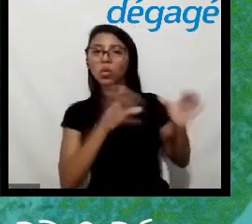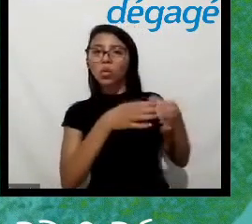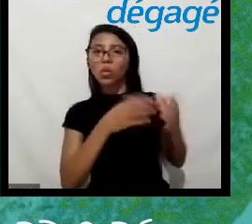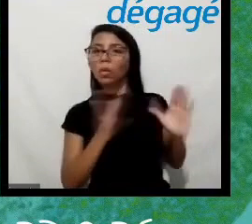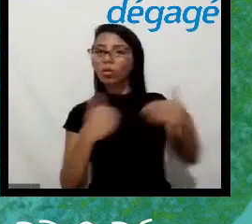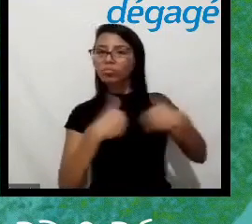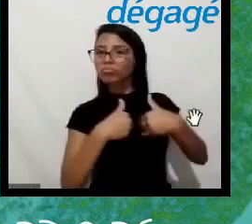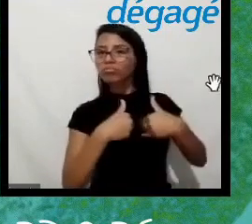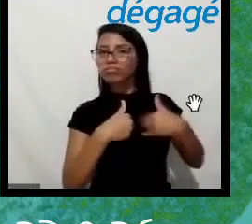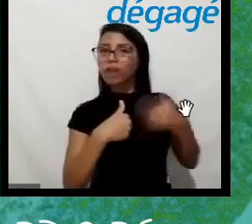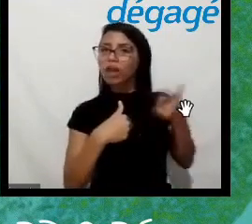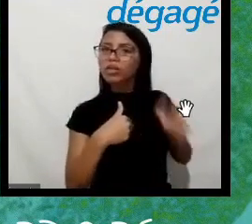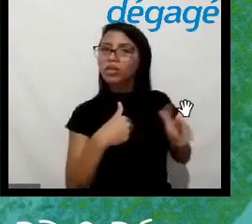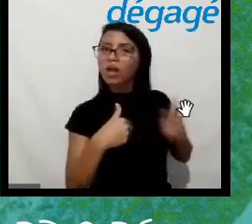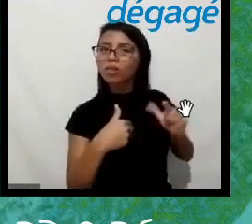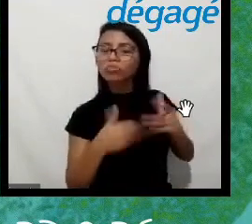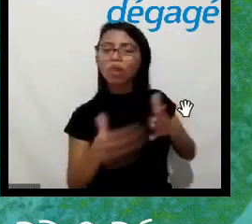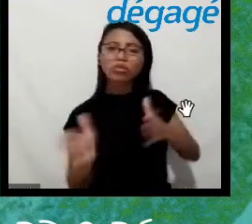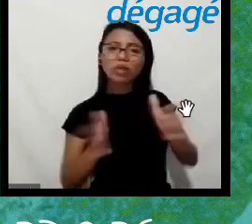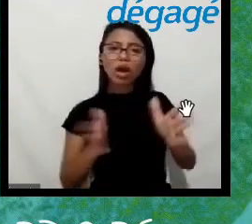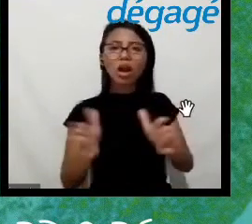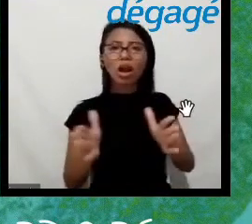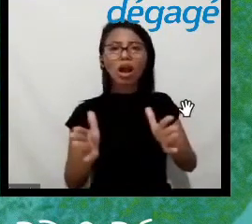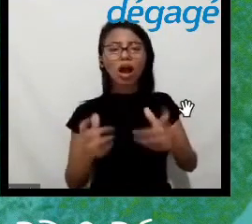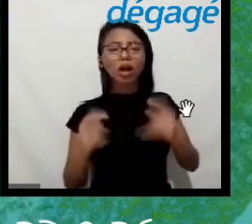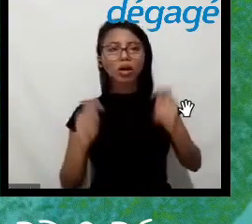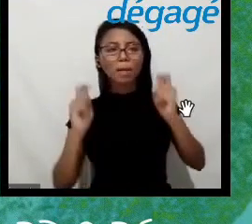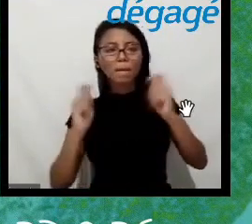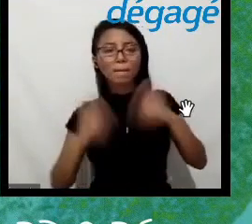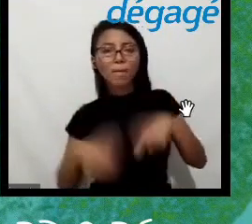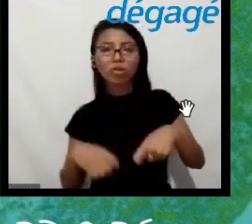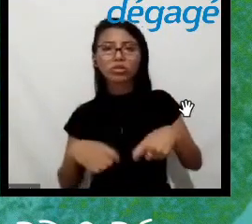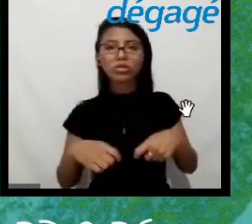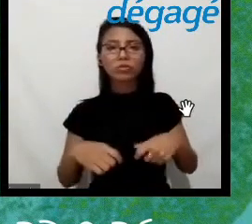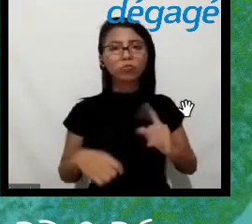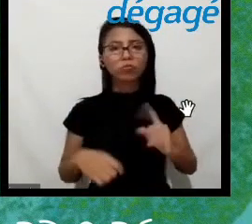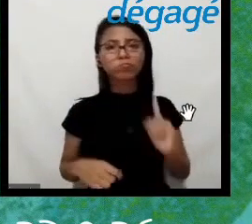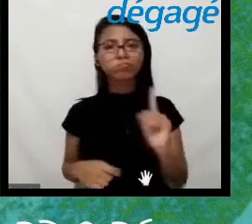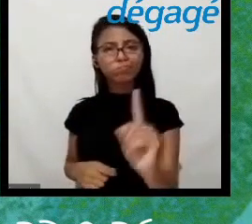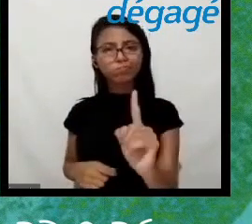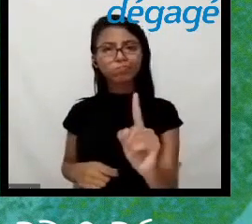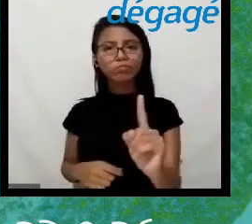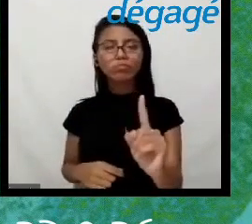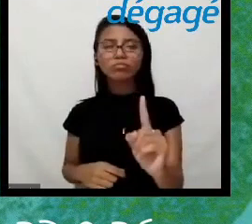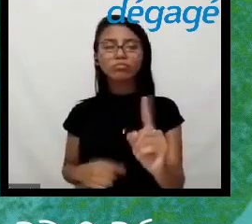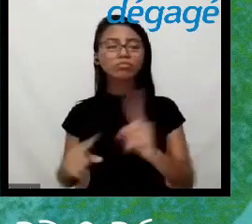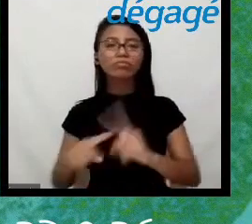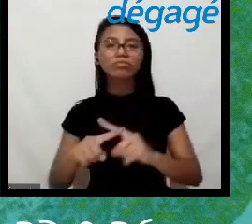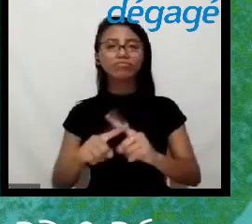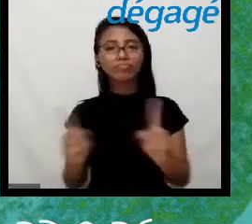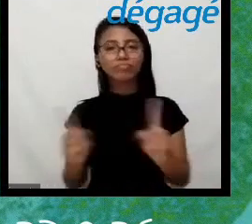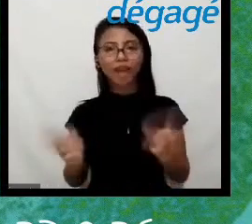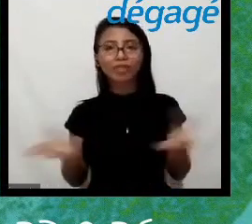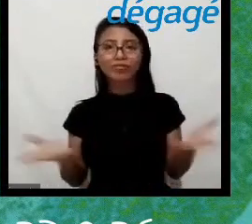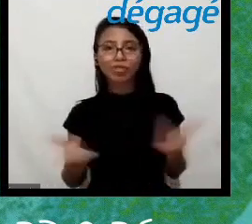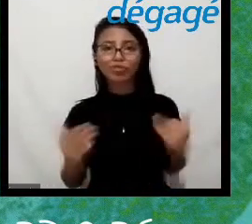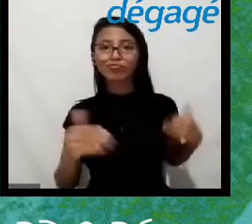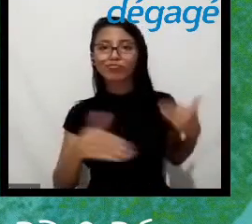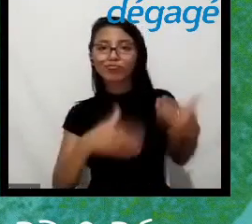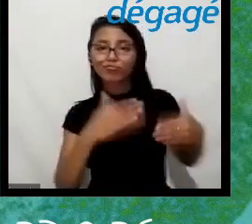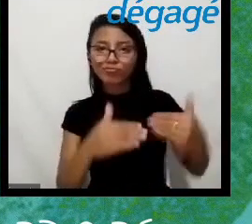que garantem o pouco avanço que a gente já tem no sentido de uma sociedade mais diversa, que respeita essa diversidade,